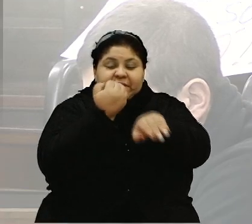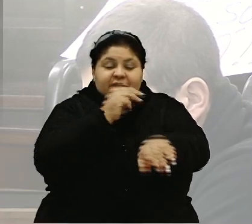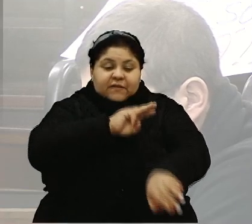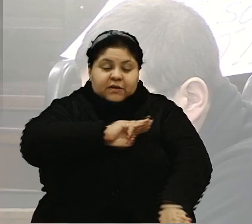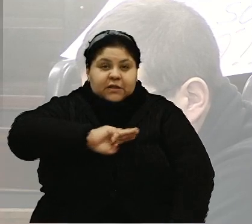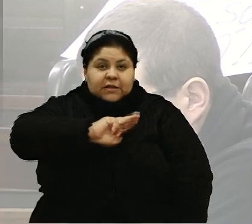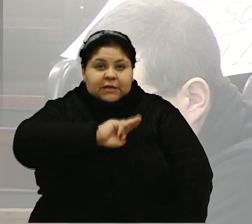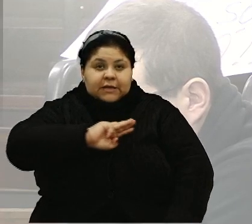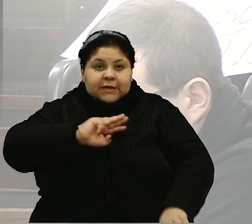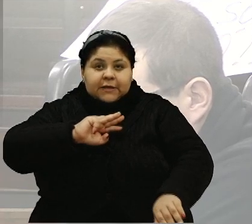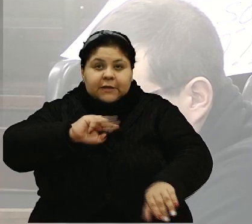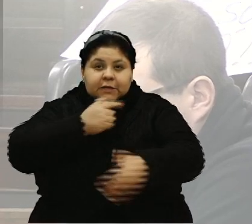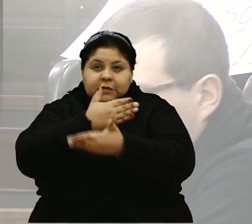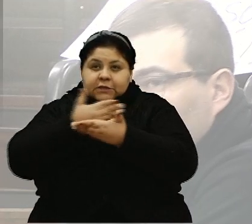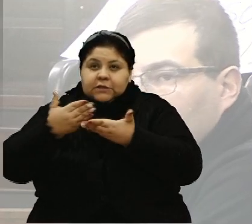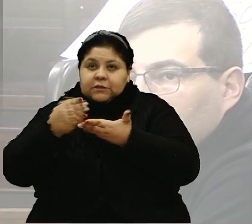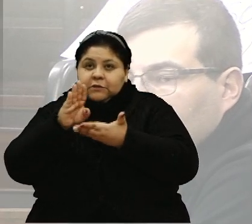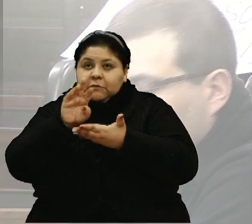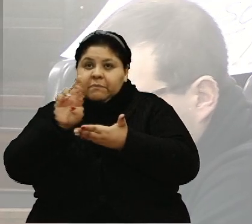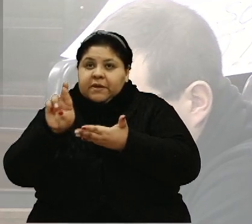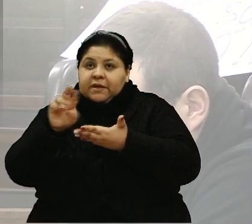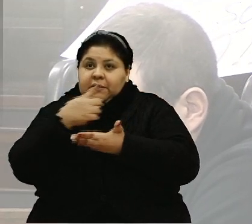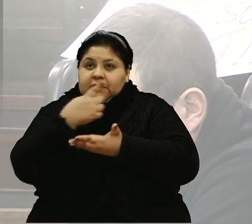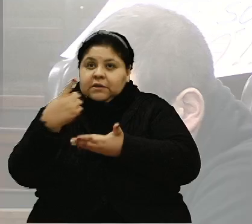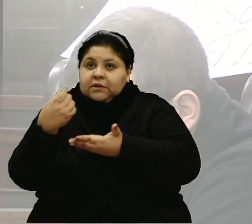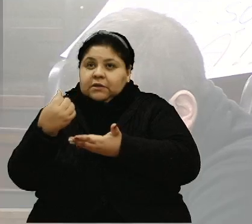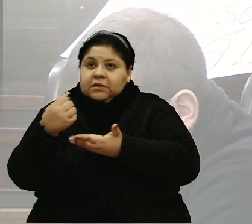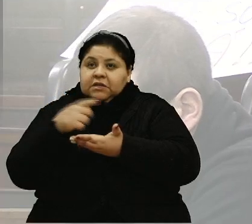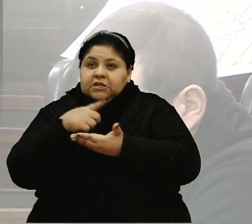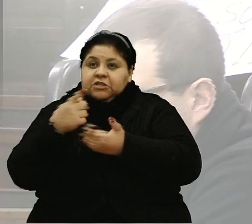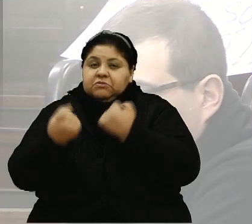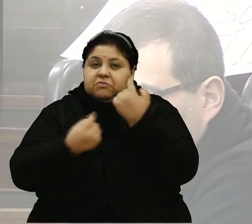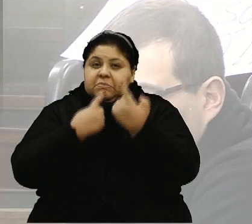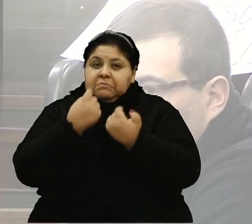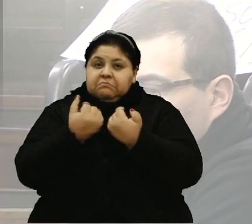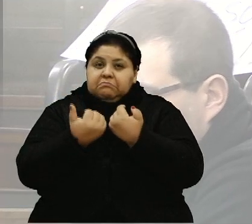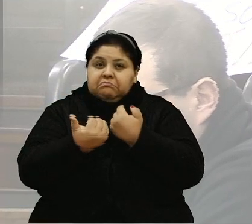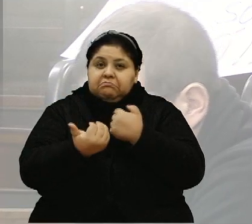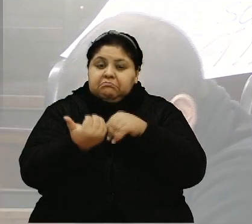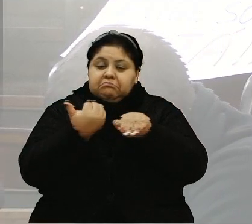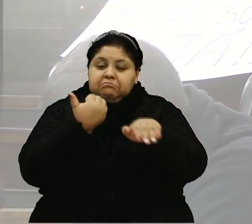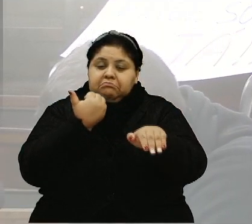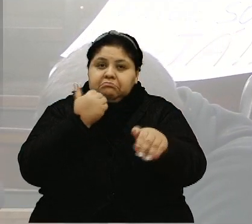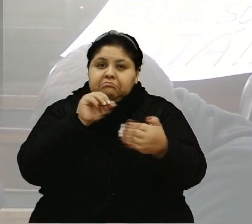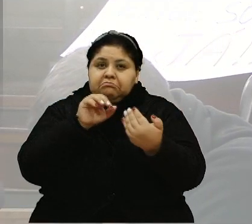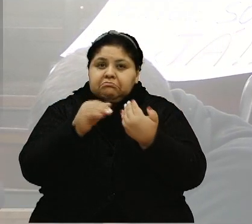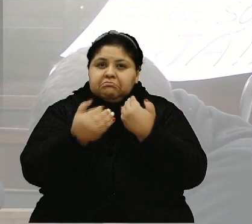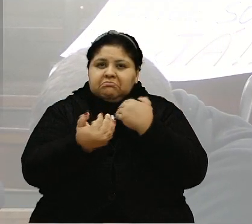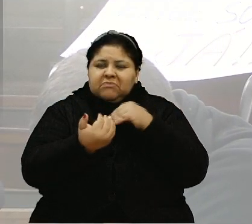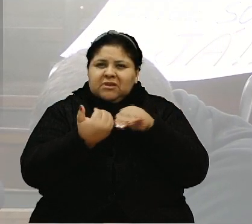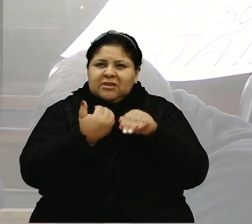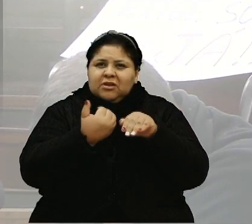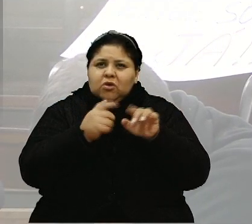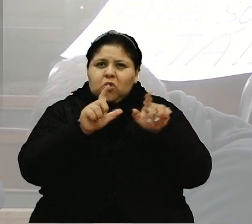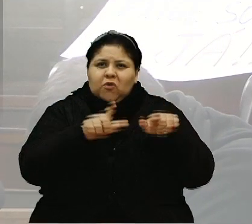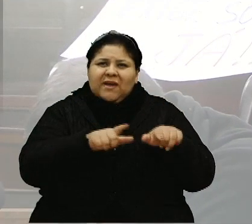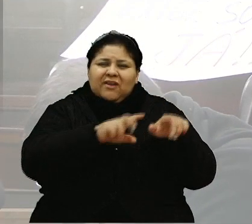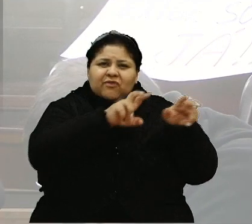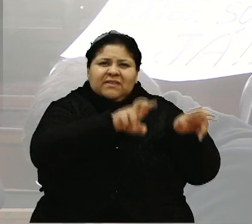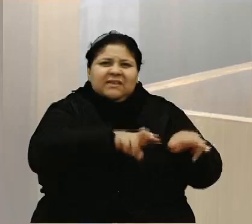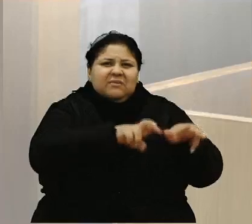na BR-116, é que nós estivéssemos em algum travessão, algum lugar do interior da nossa